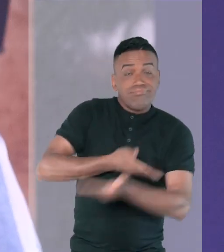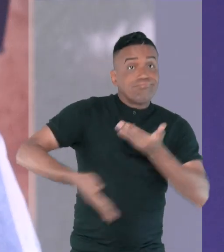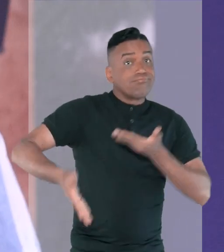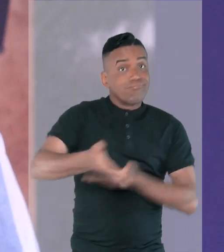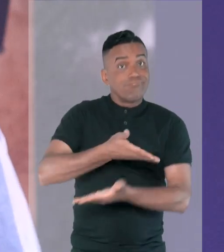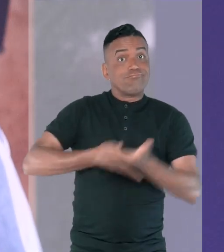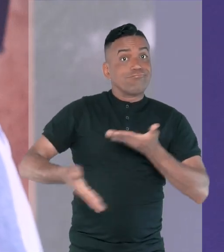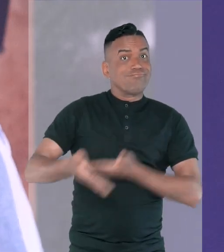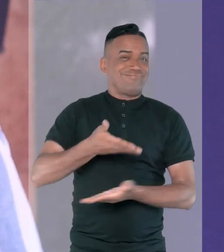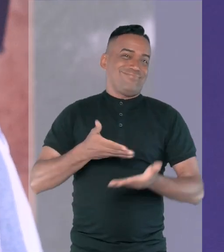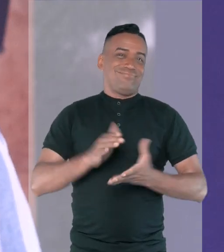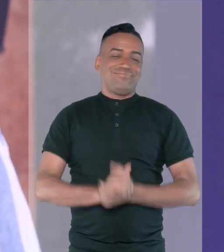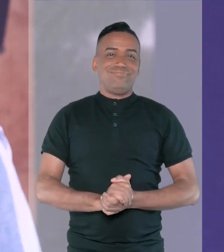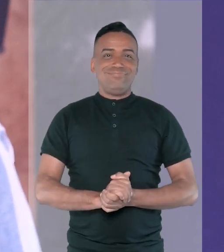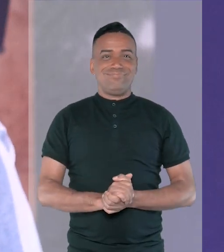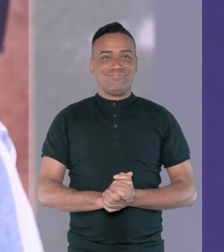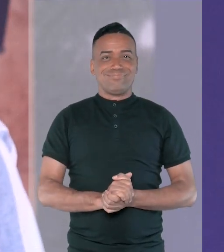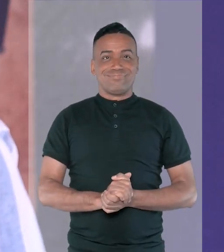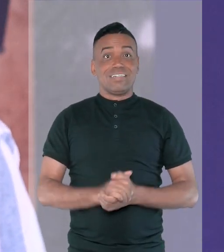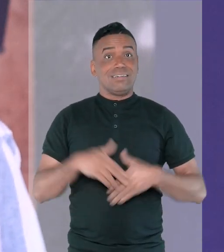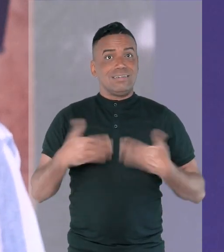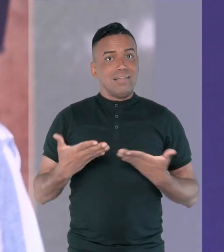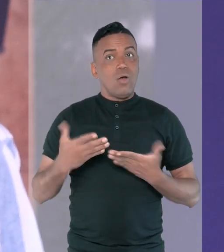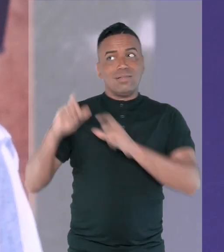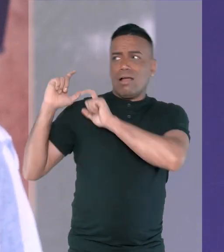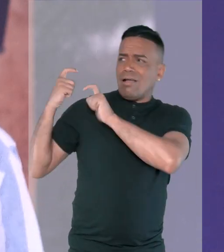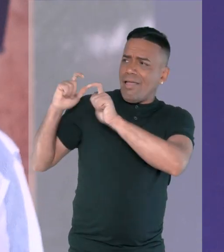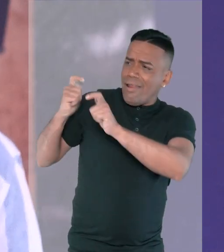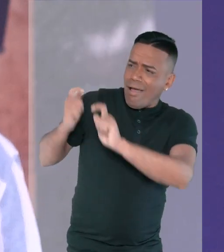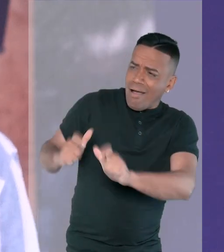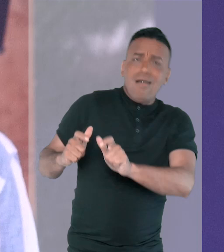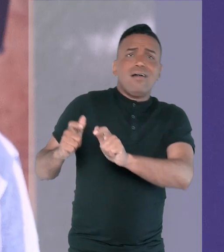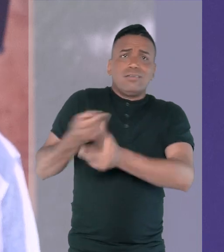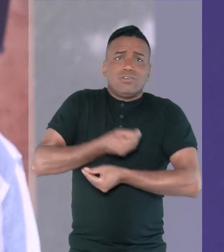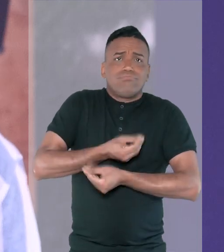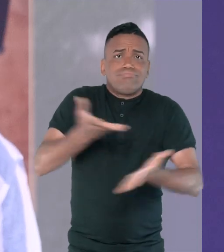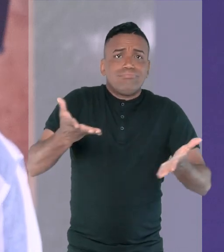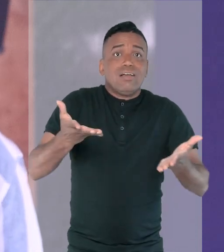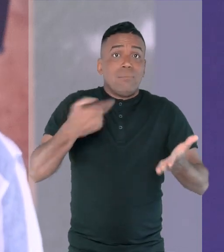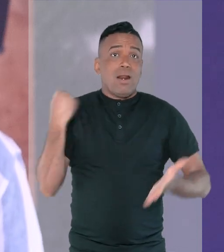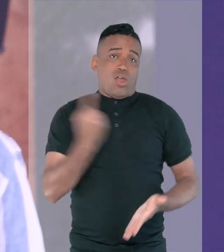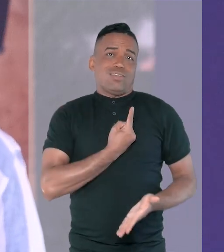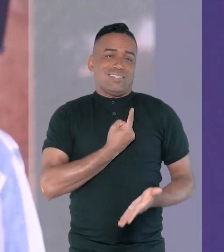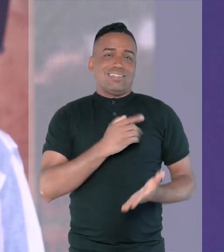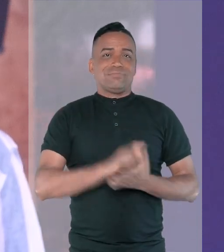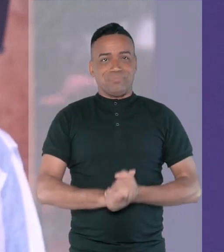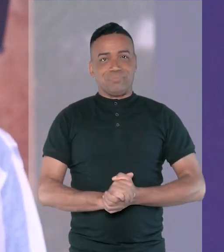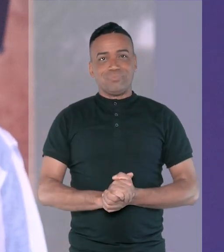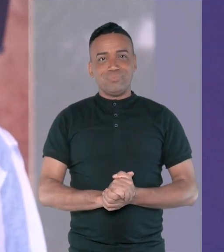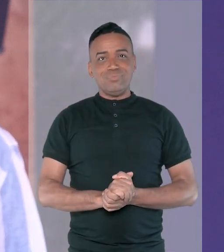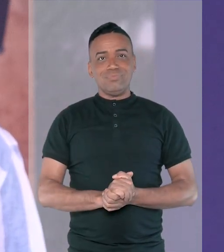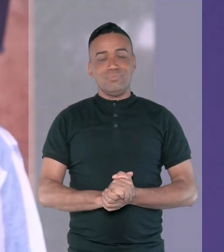o transpassar, né? Então, essa herança que nos deixa, né? E que é